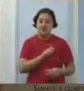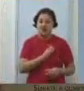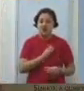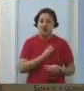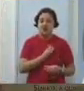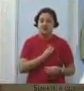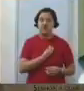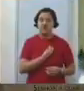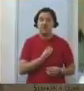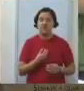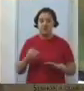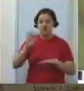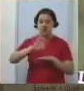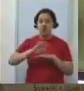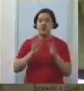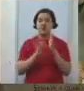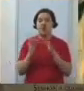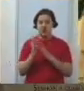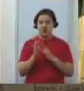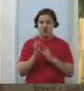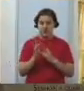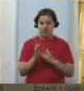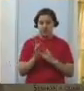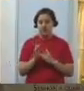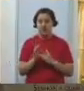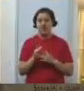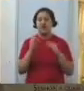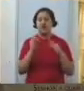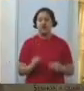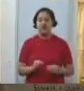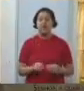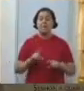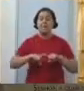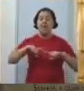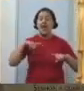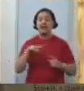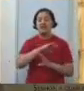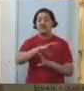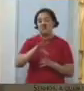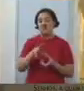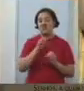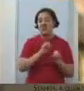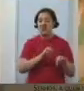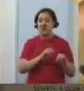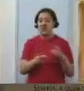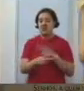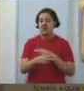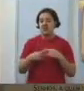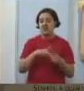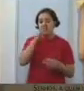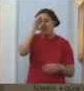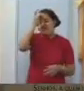fundamento, mas o mundo nos ensina coisas fáceis. Por isso, olha o namoro hoje.